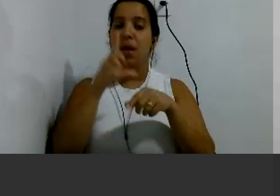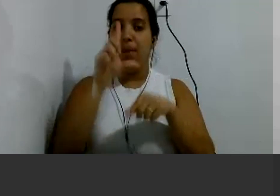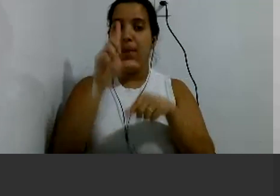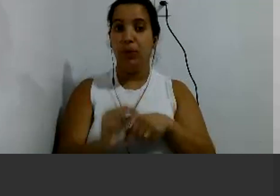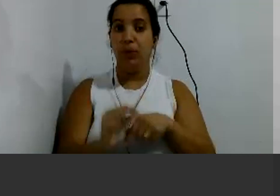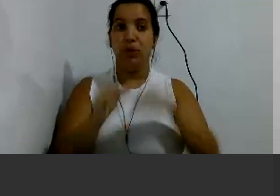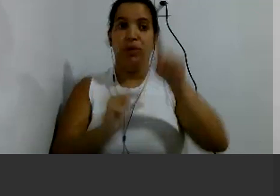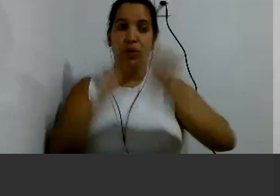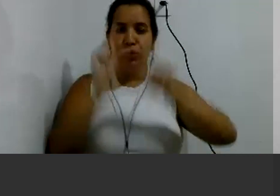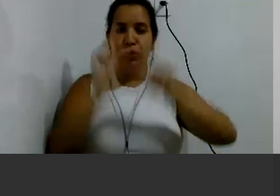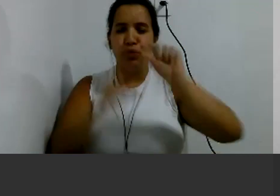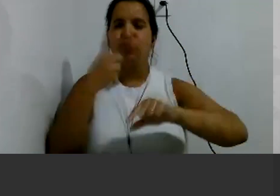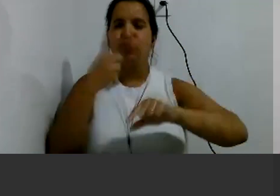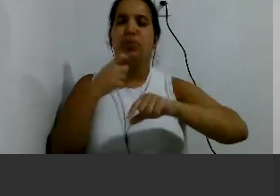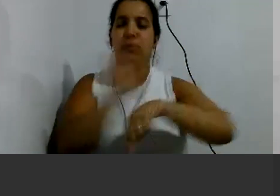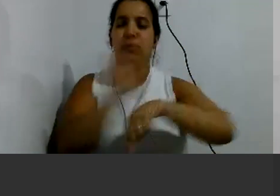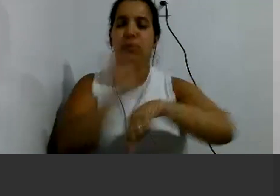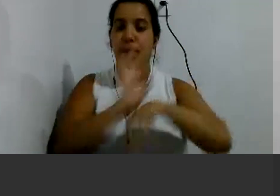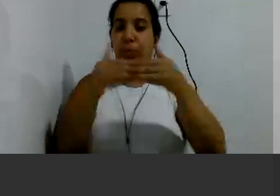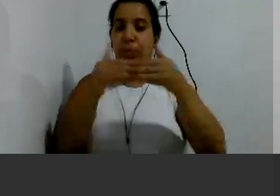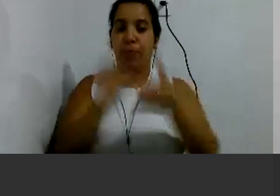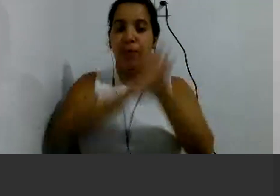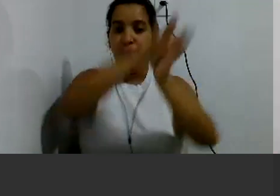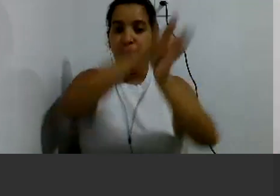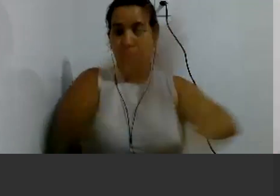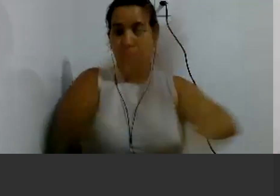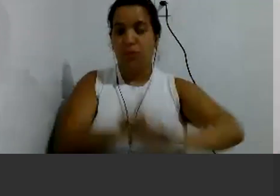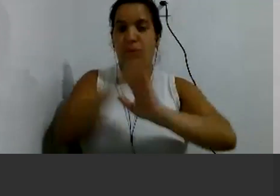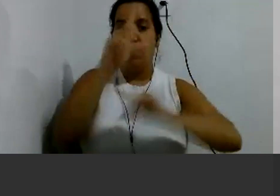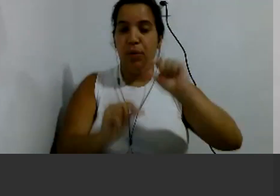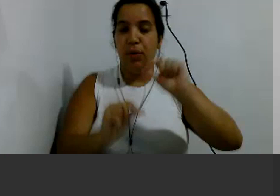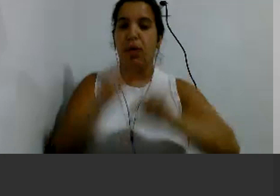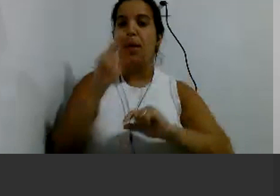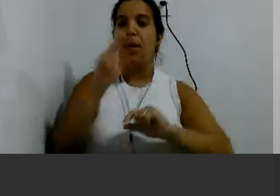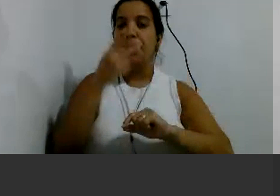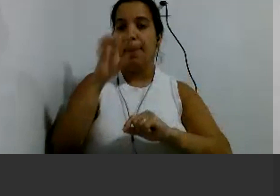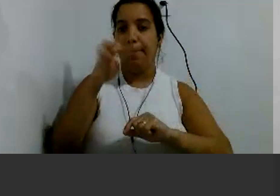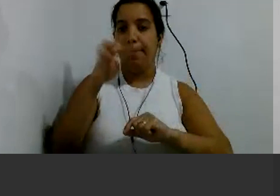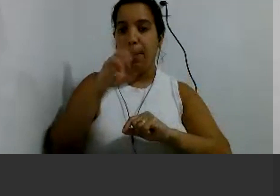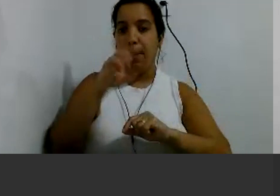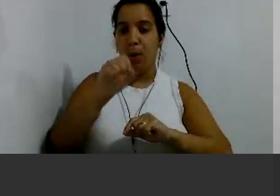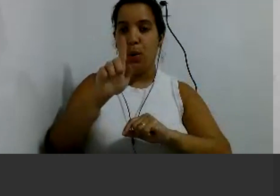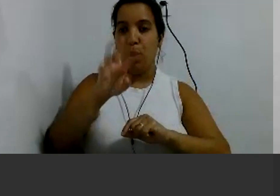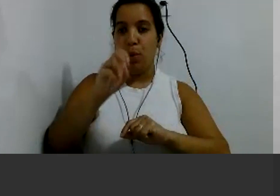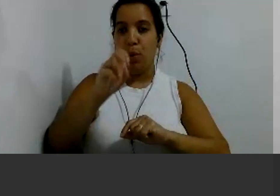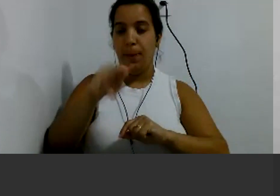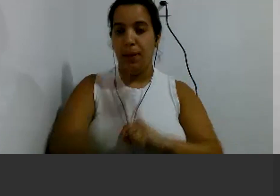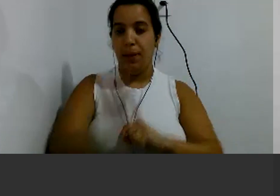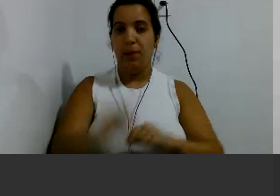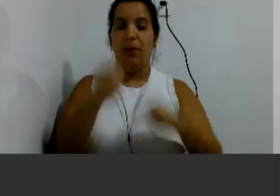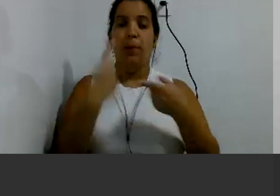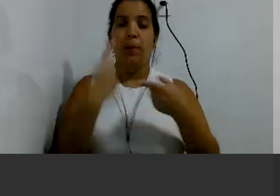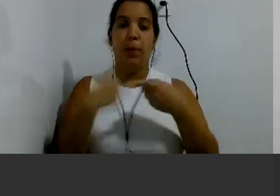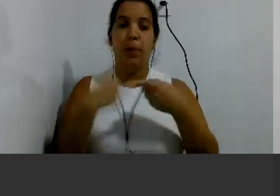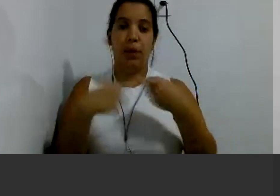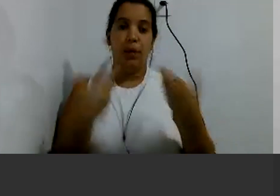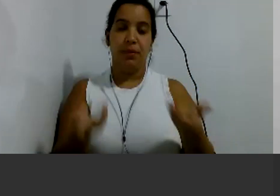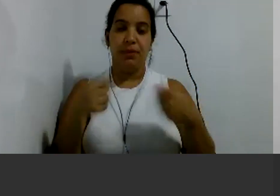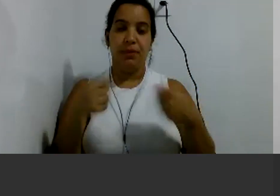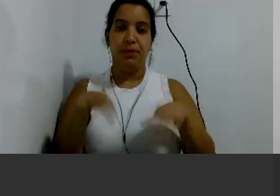rompe várias hemácias e a gente vai ter queda, o quê? Queda de hemoglobina, queda de hematócrito, por quê? A gente tem rompimento